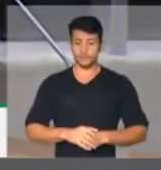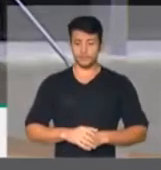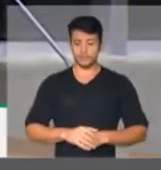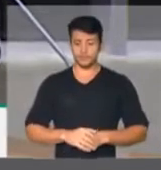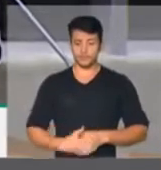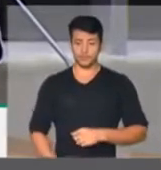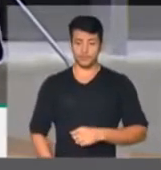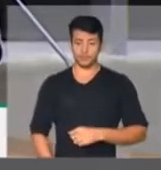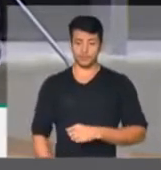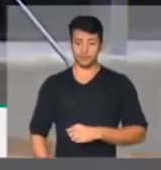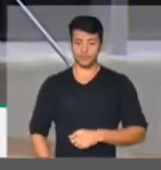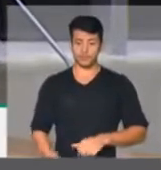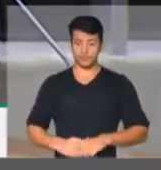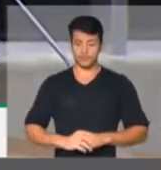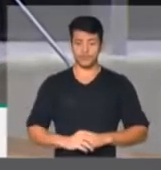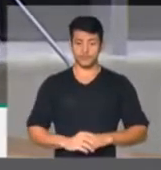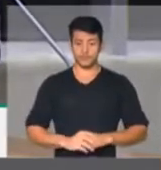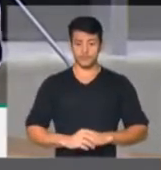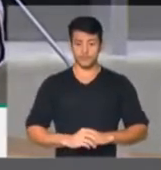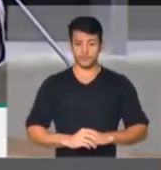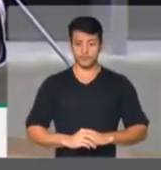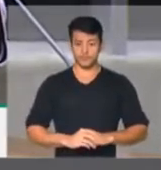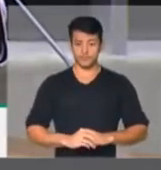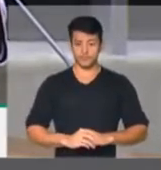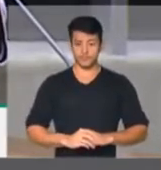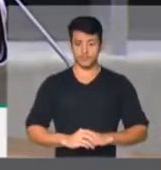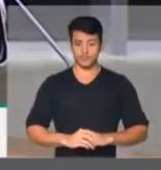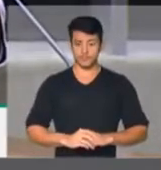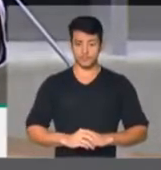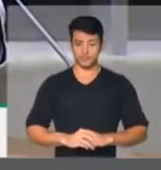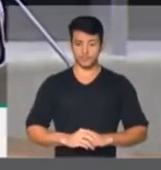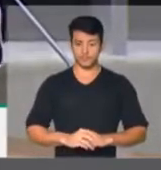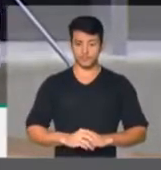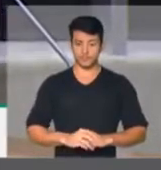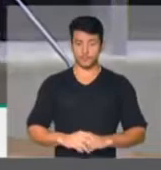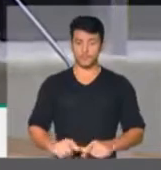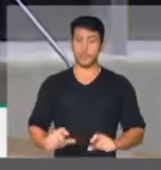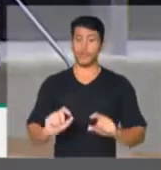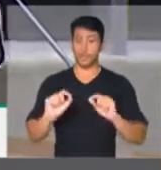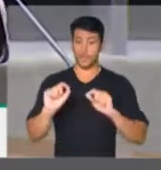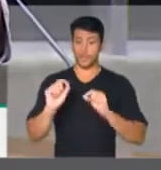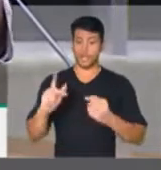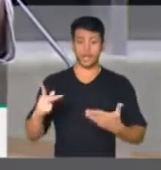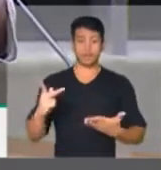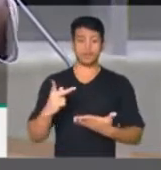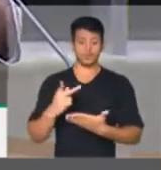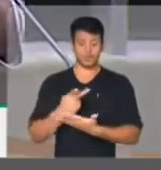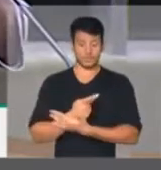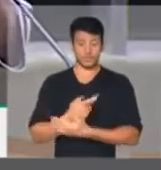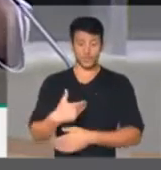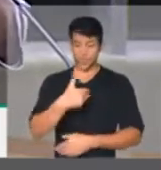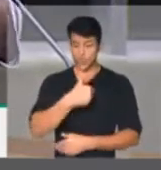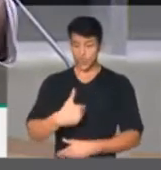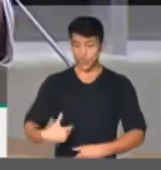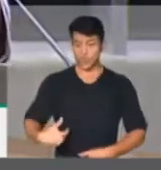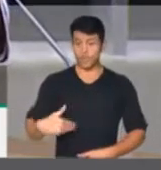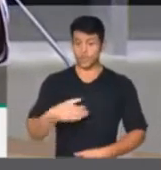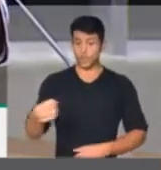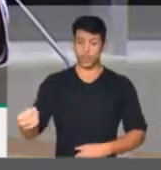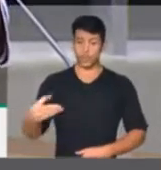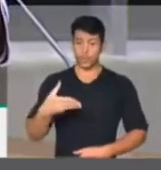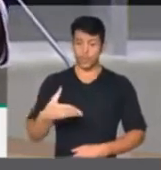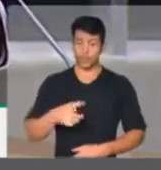ameaça que pesa sobre o órgão estatal responsável